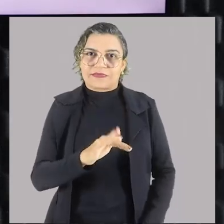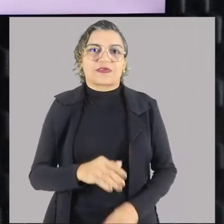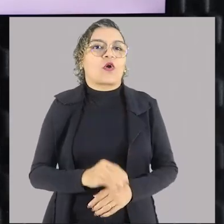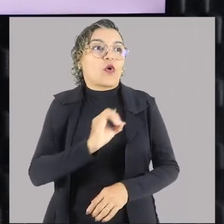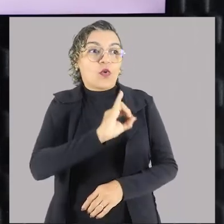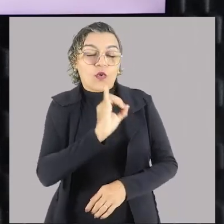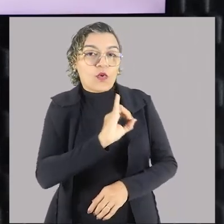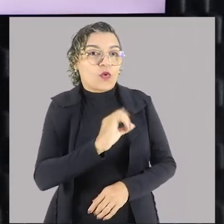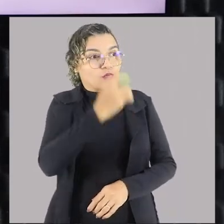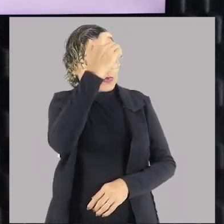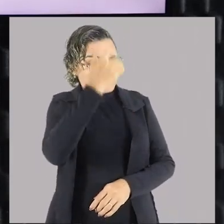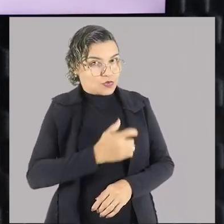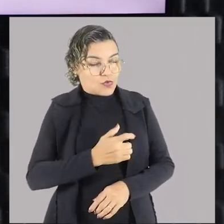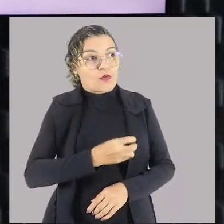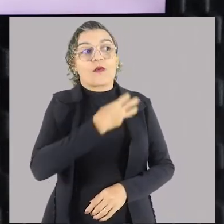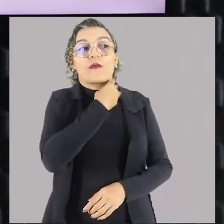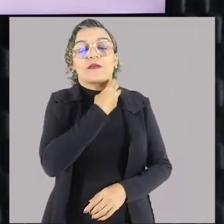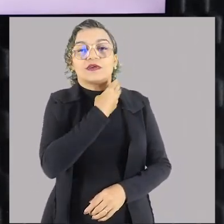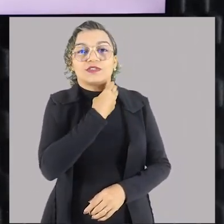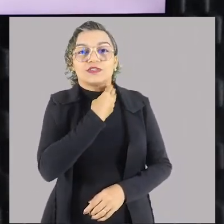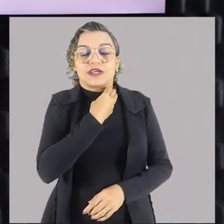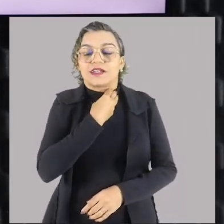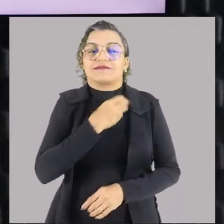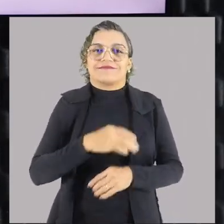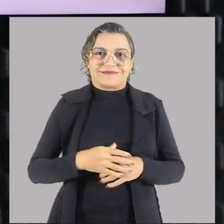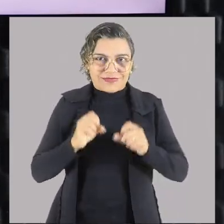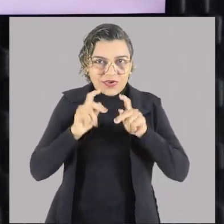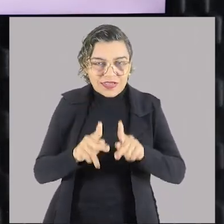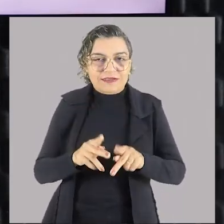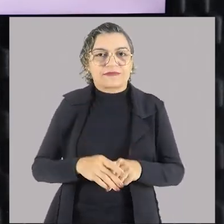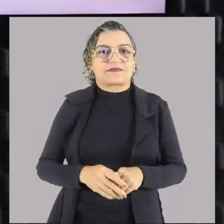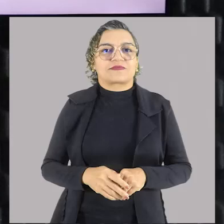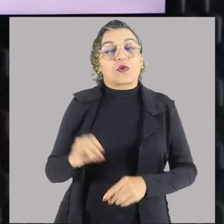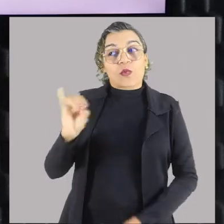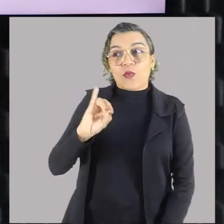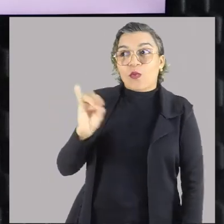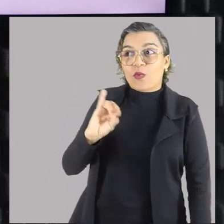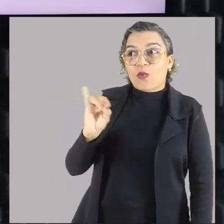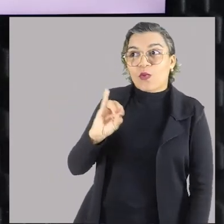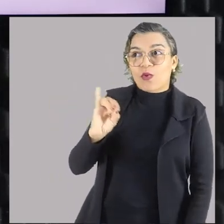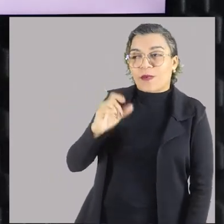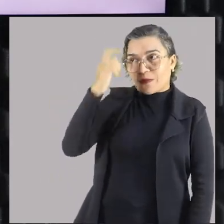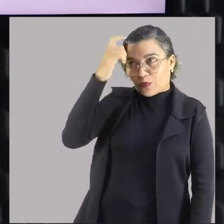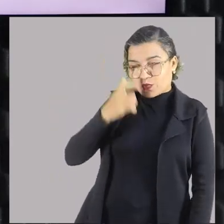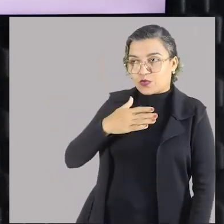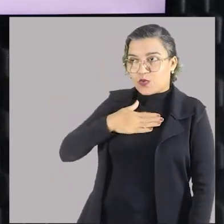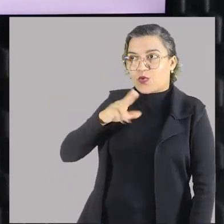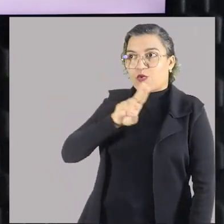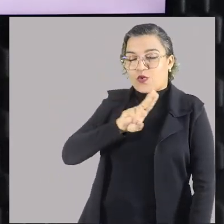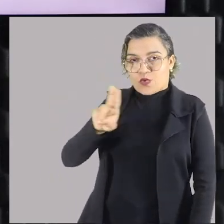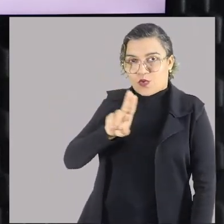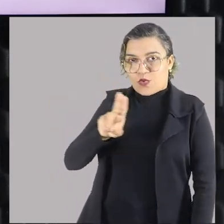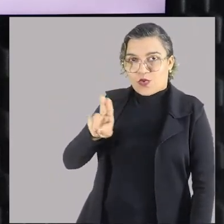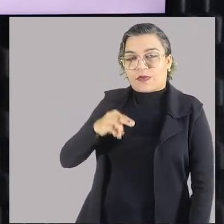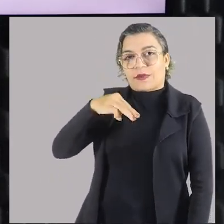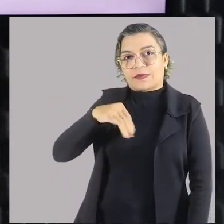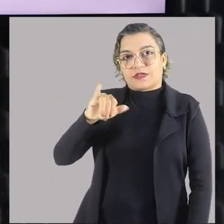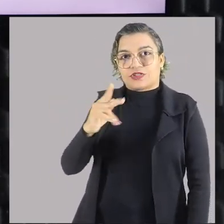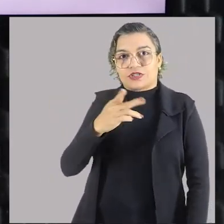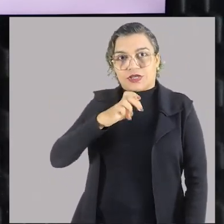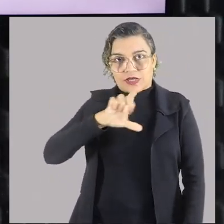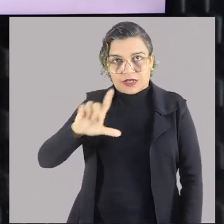Hello, I'm Michelle. Olá, eu sou a Michelle. Hello, my name is Michelle. Olá, meu nome é